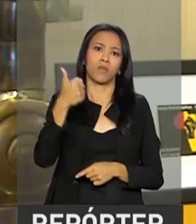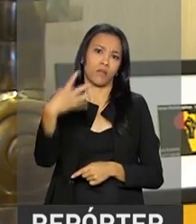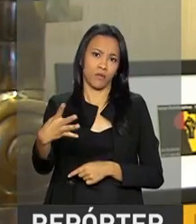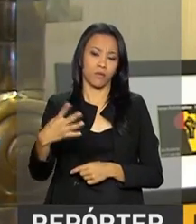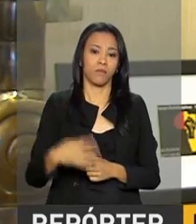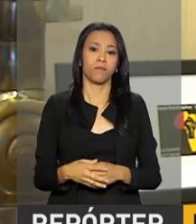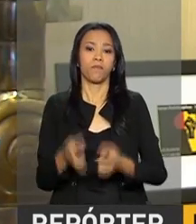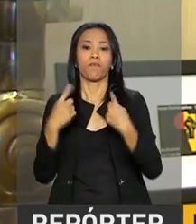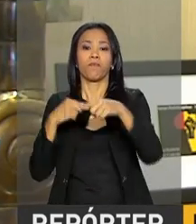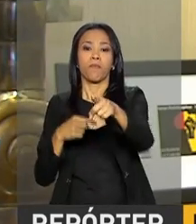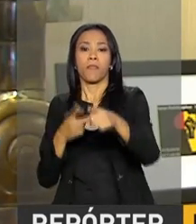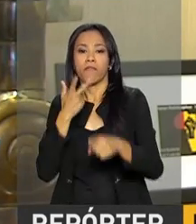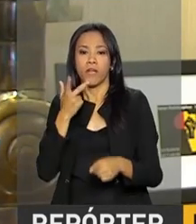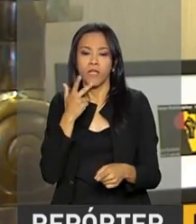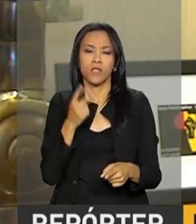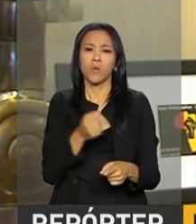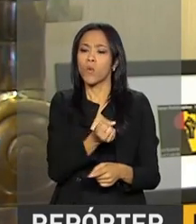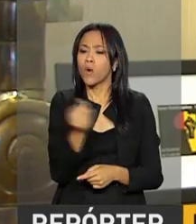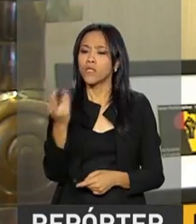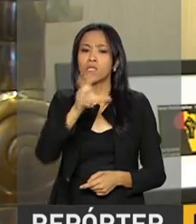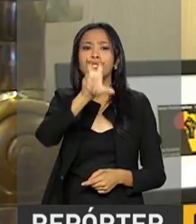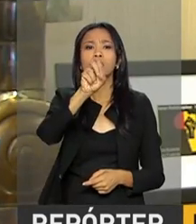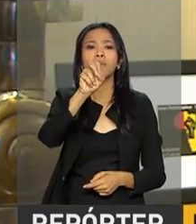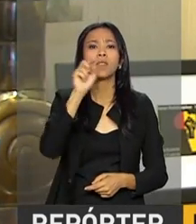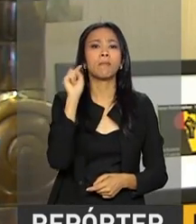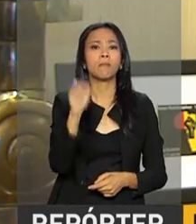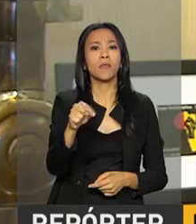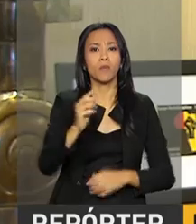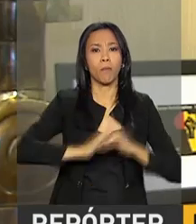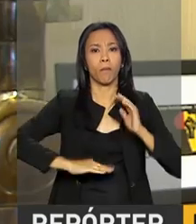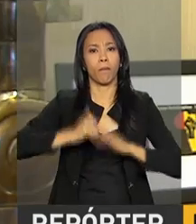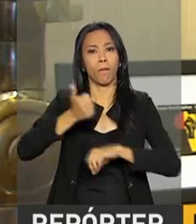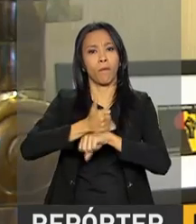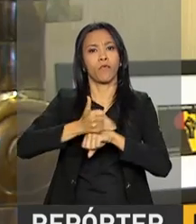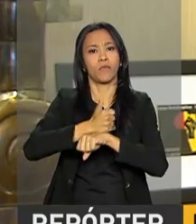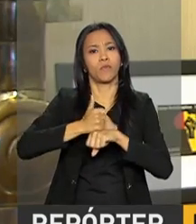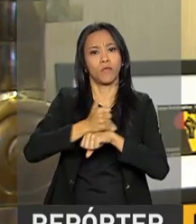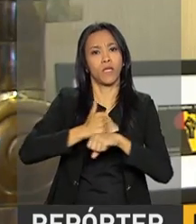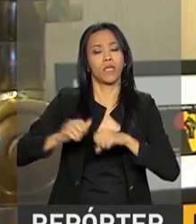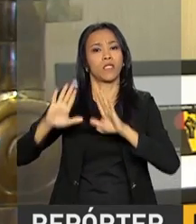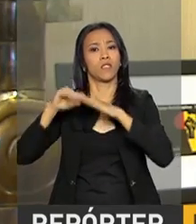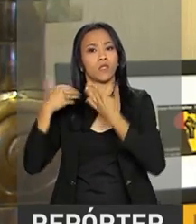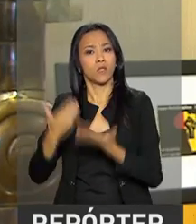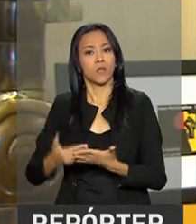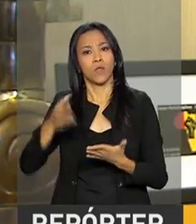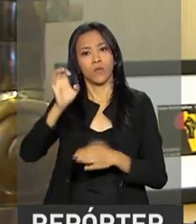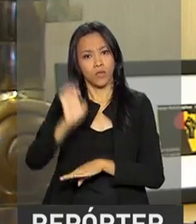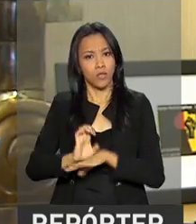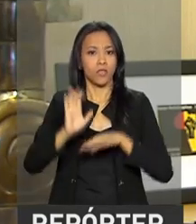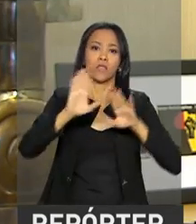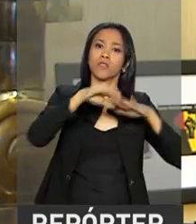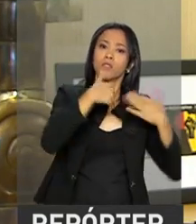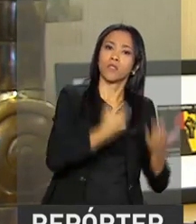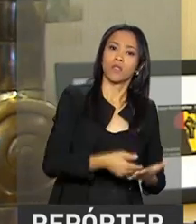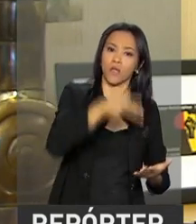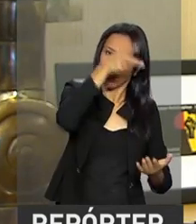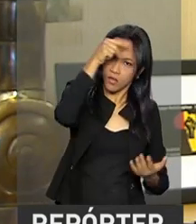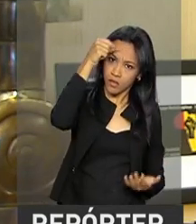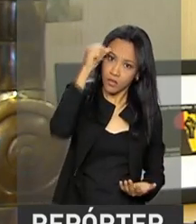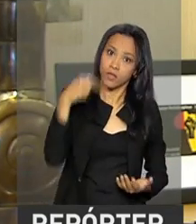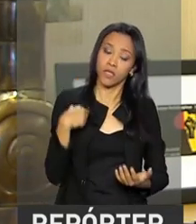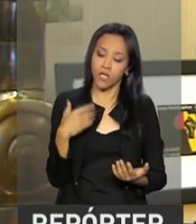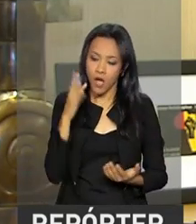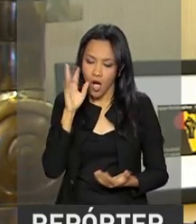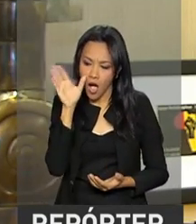muito próximo com 50 mil profissionais da rede estadual e municipal que fazem esse acompanhamento no